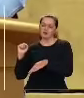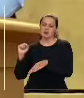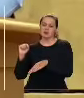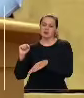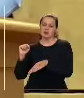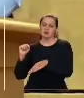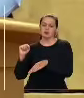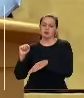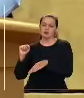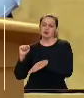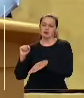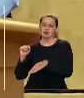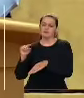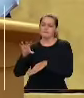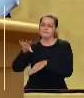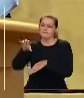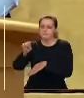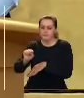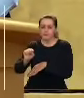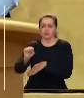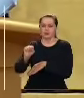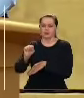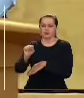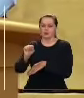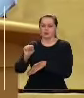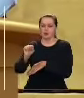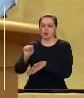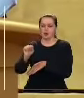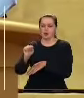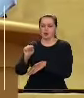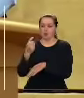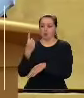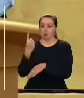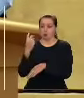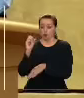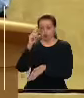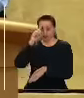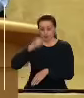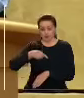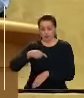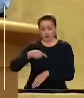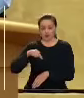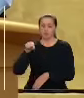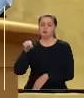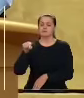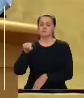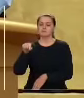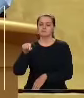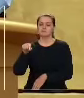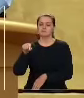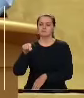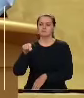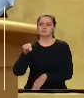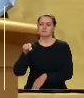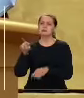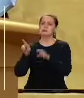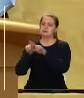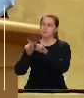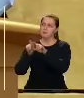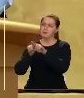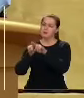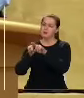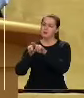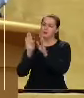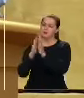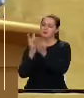a Bíblia diz que foi o dedo de Deus que escreveu? Só que os mandamentos, o dedo de